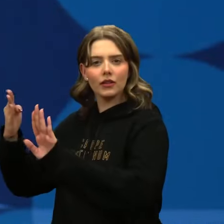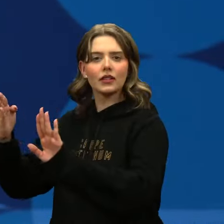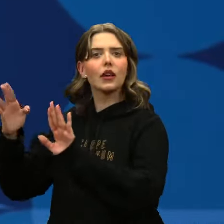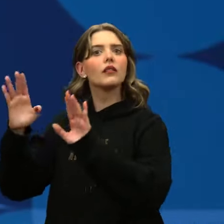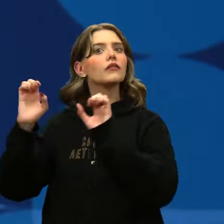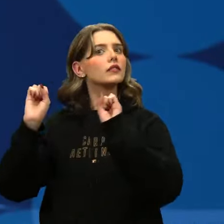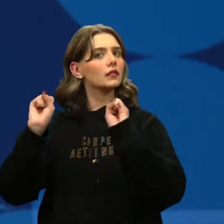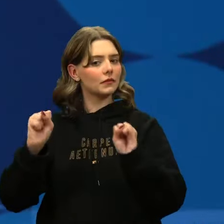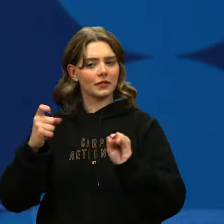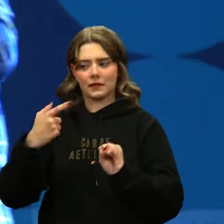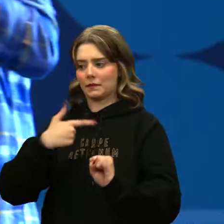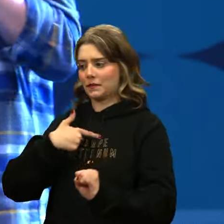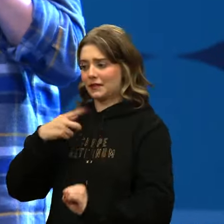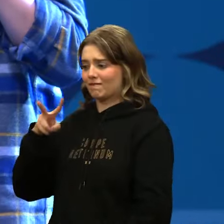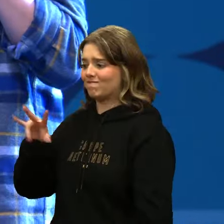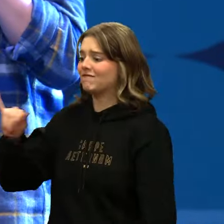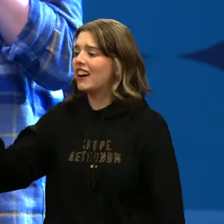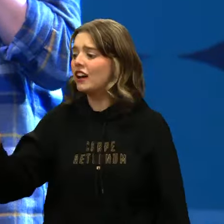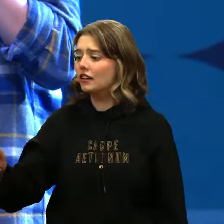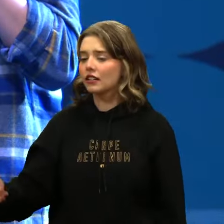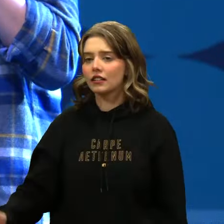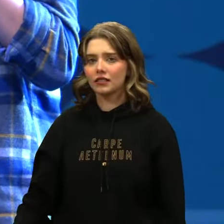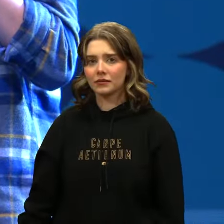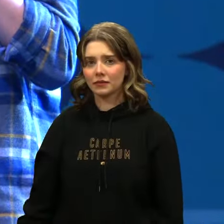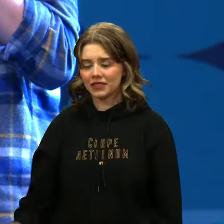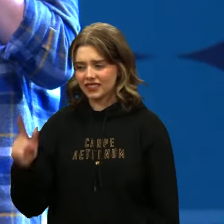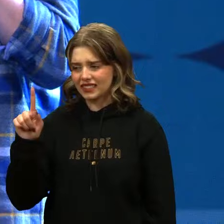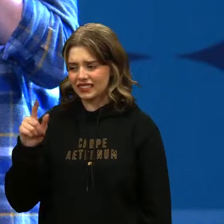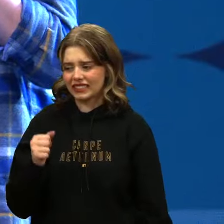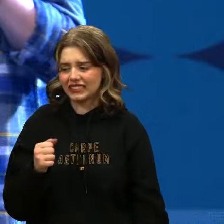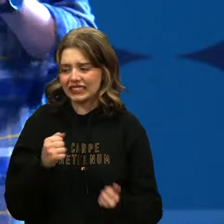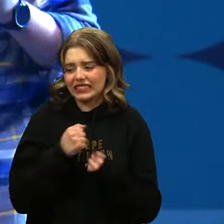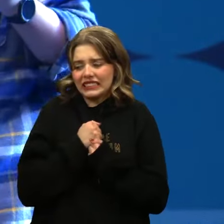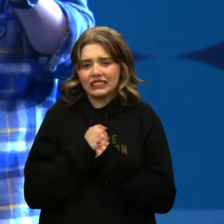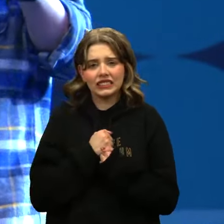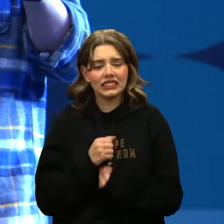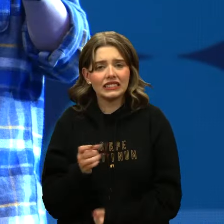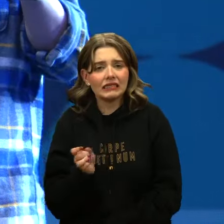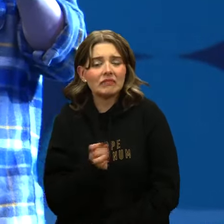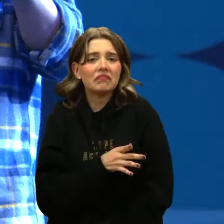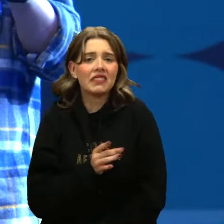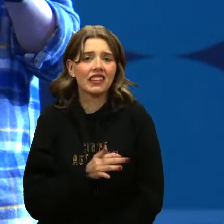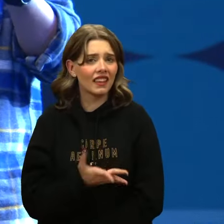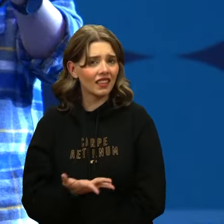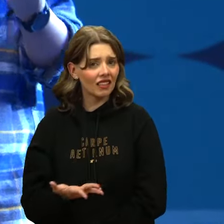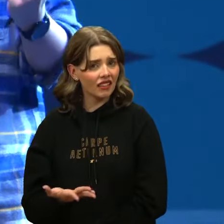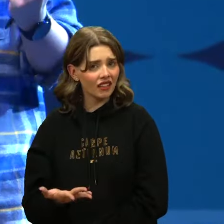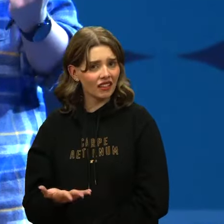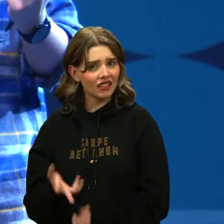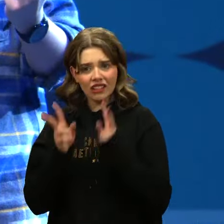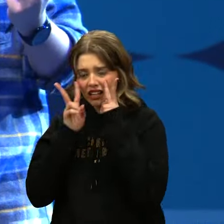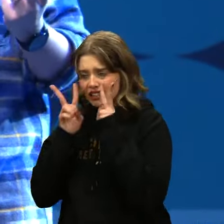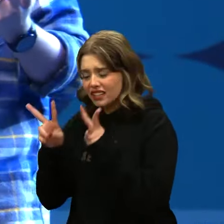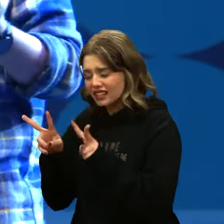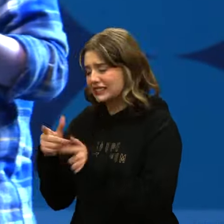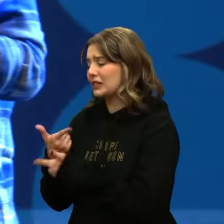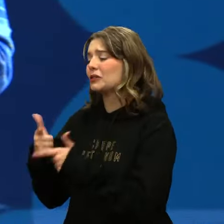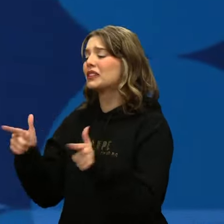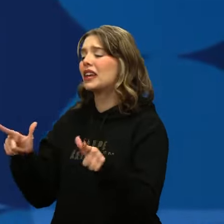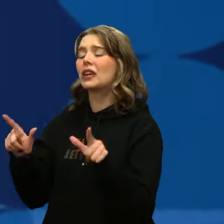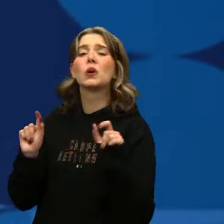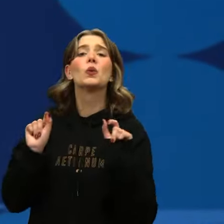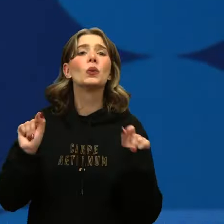que você tem que se lançar, mas você está retendo. Porque você olha e parece que você não tem o que é necessário,